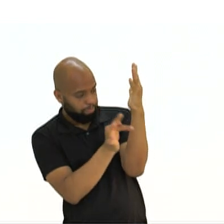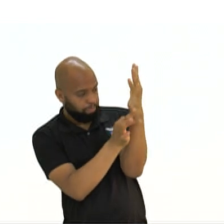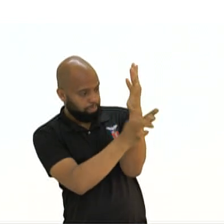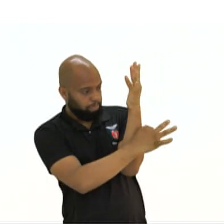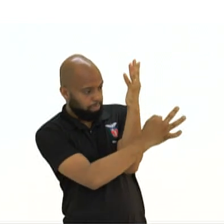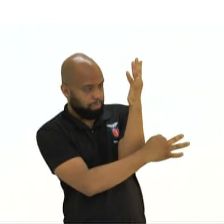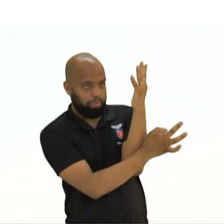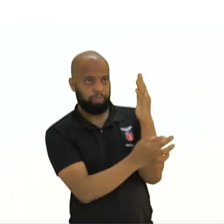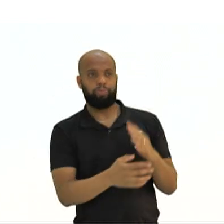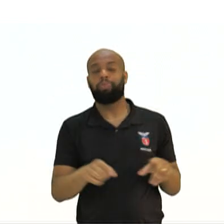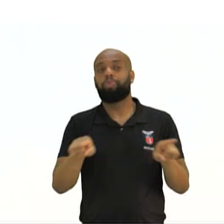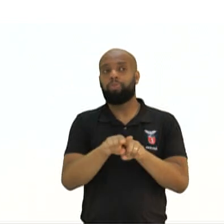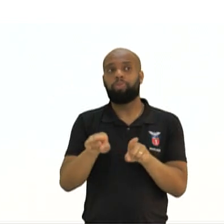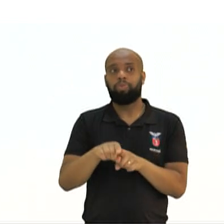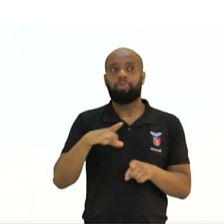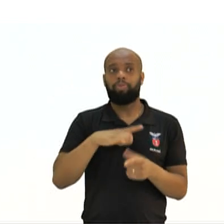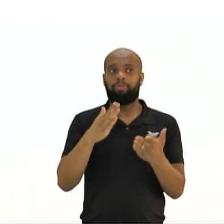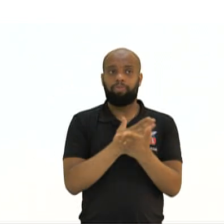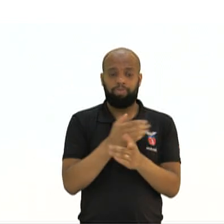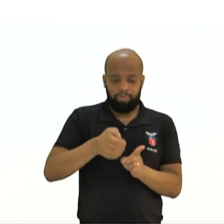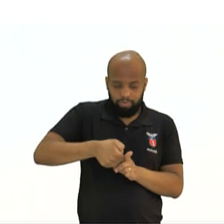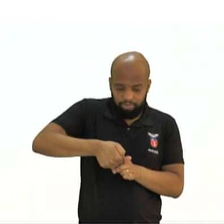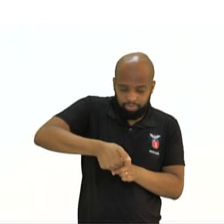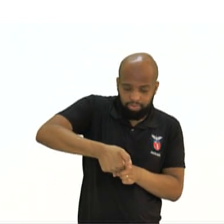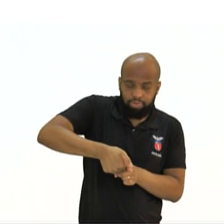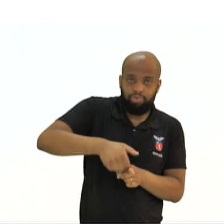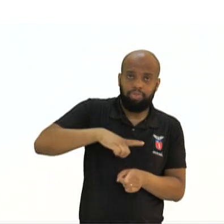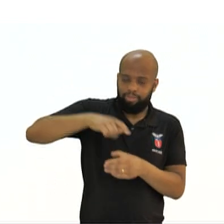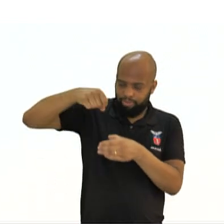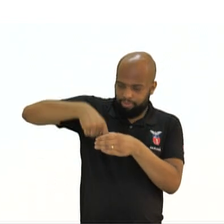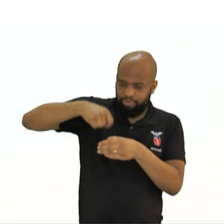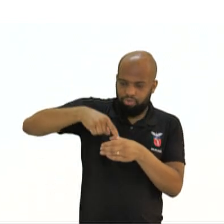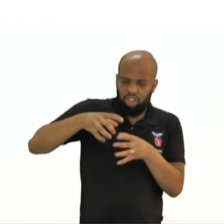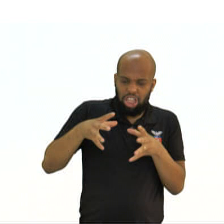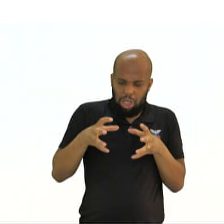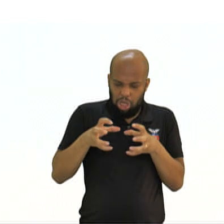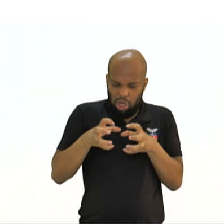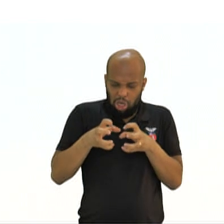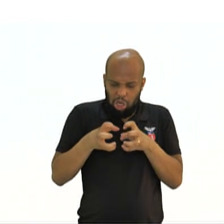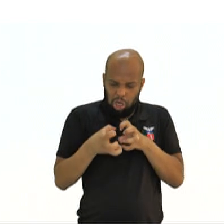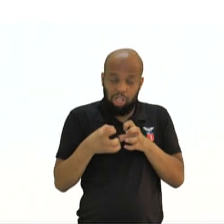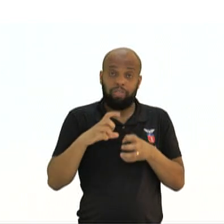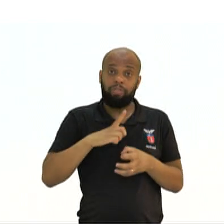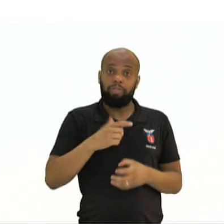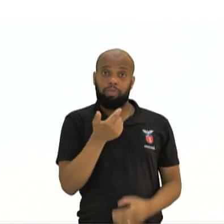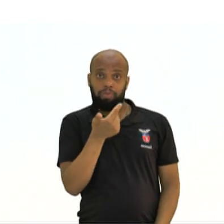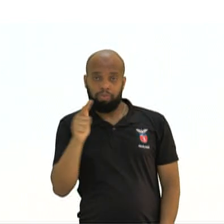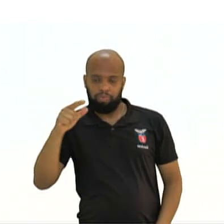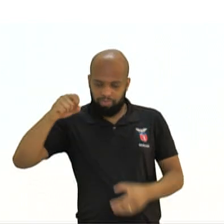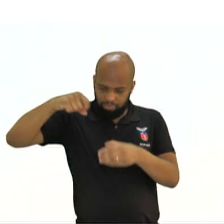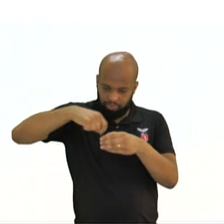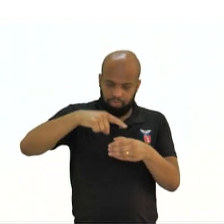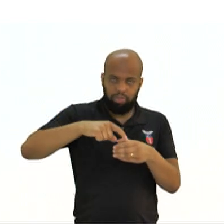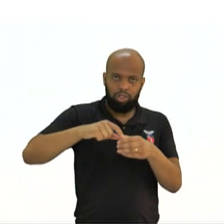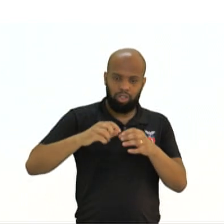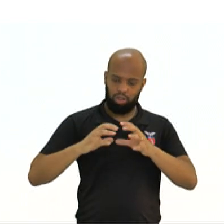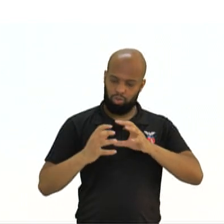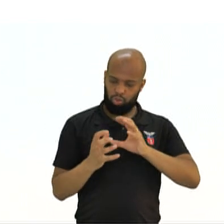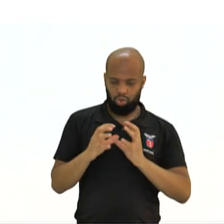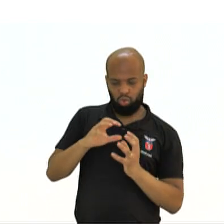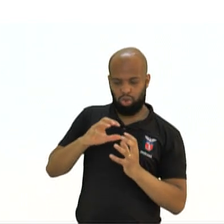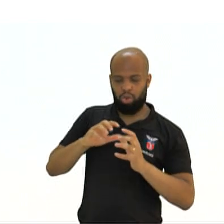ervilhas que produzem sementes rugosas, enquanto outras produziam sementes